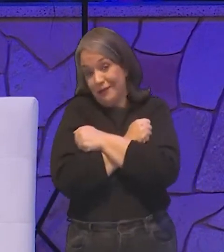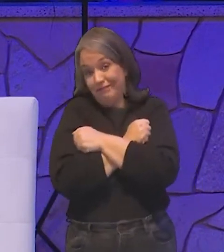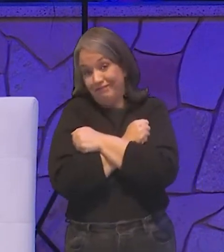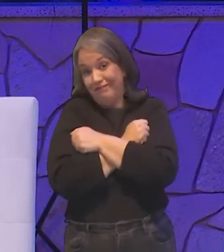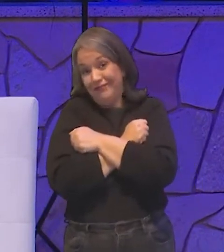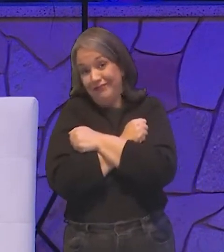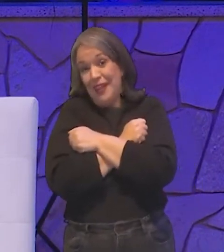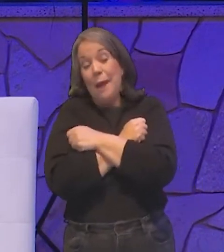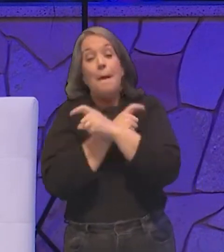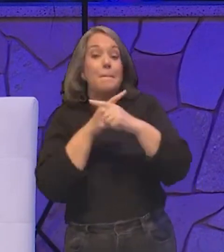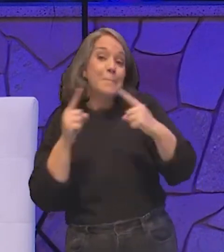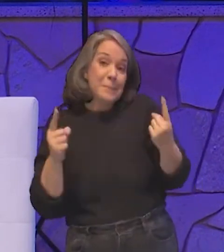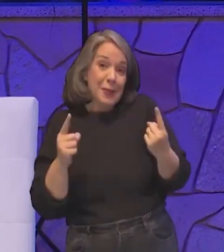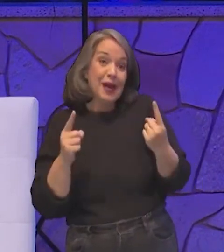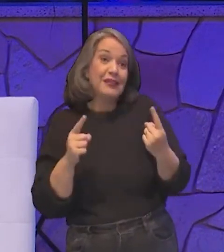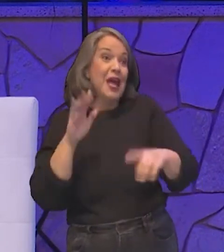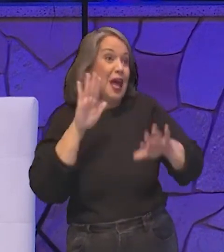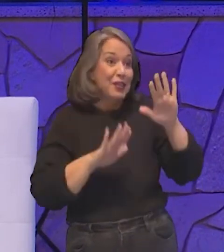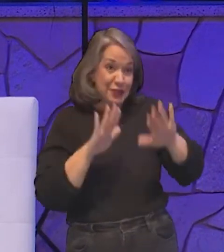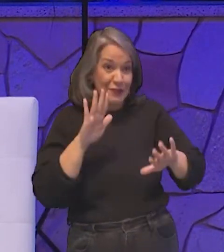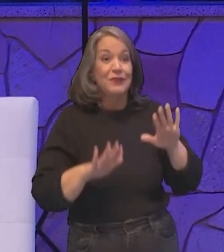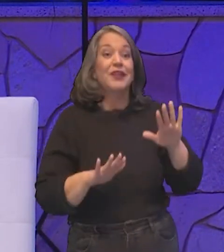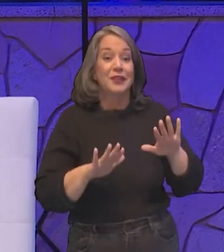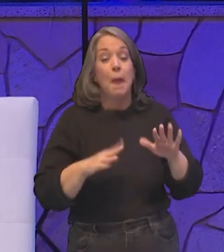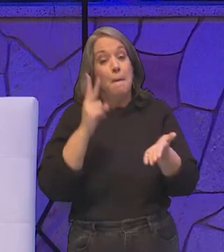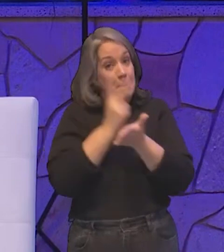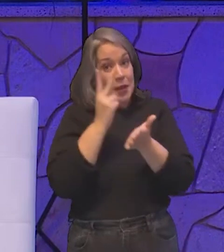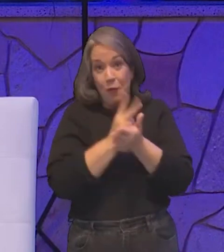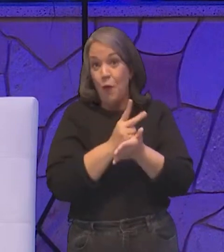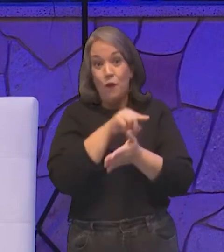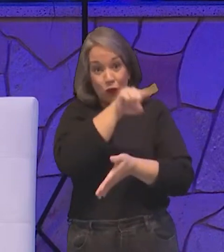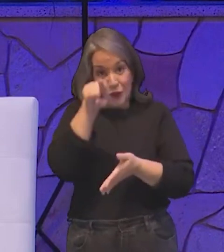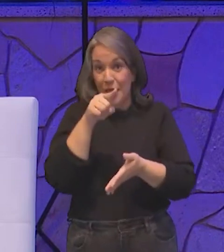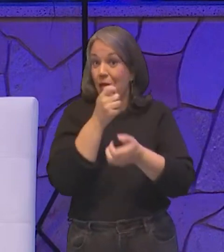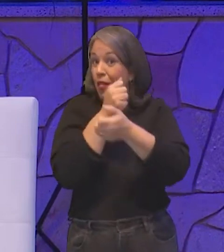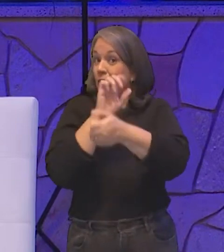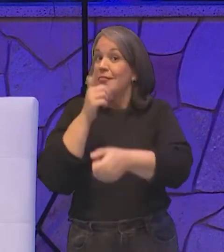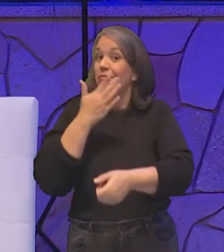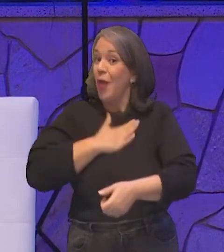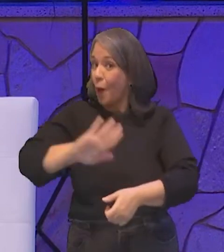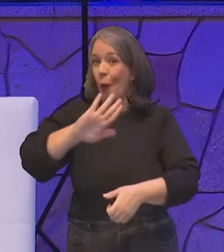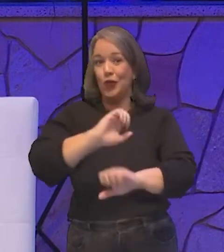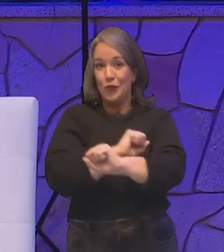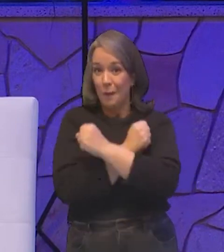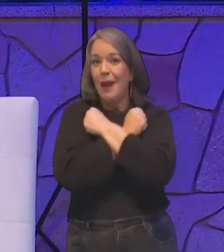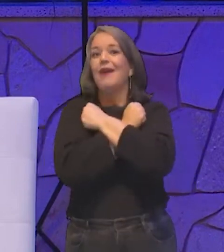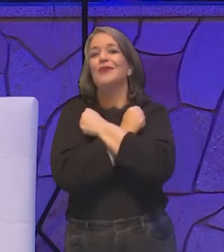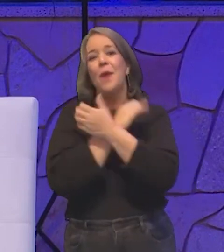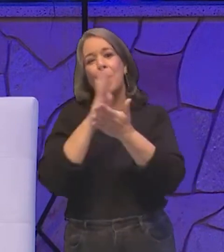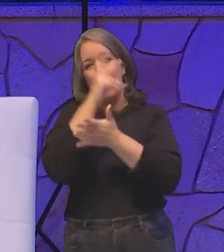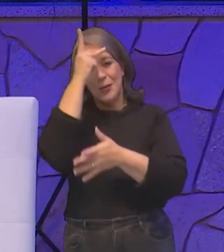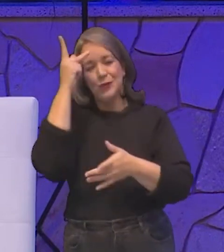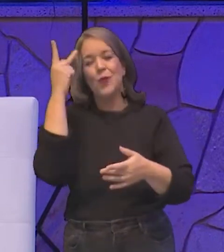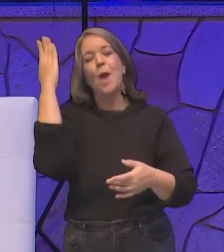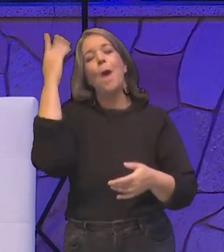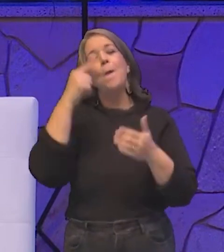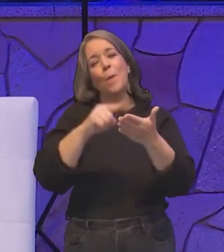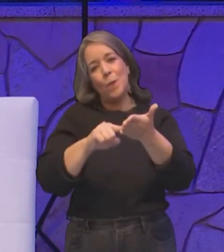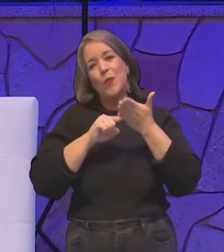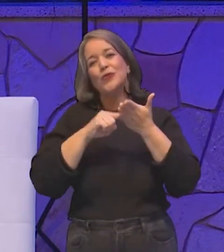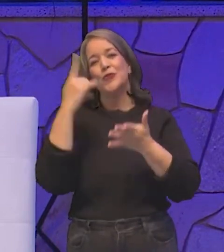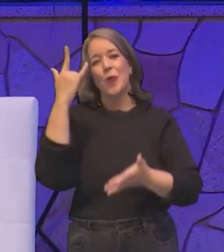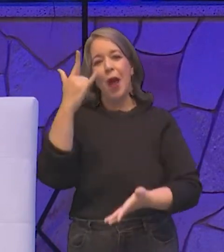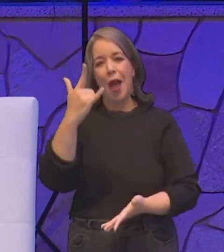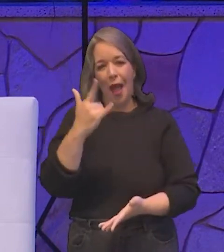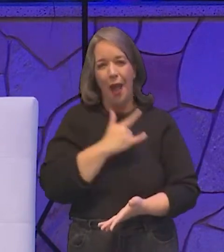abraçado, mas você foi amado por alguém, e esse amor superou as suas